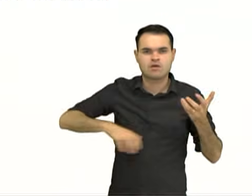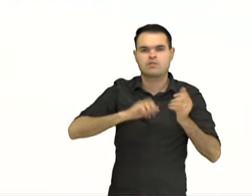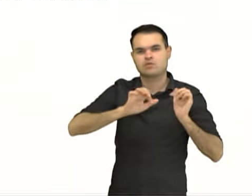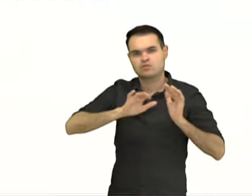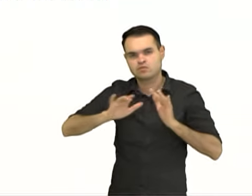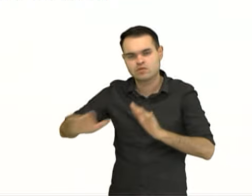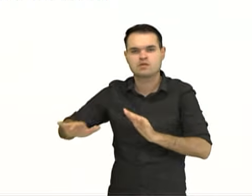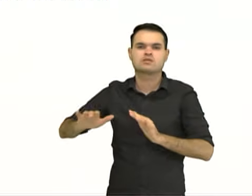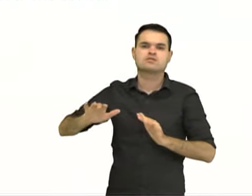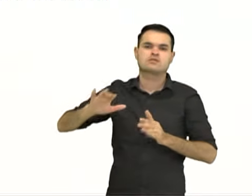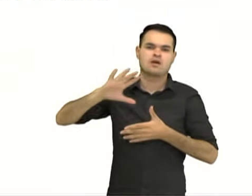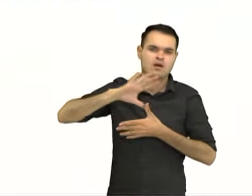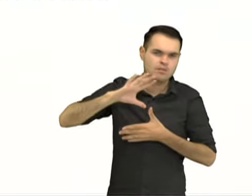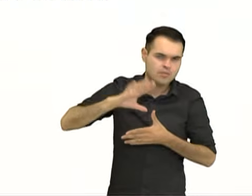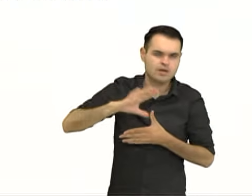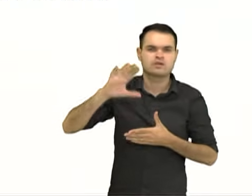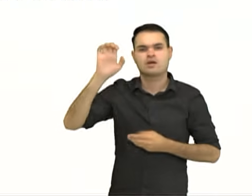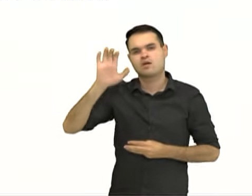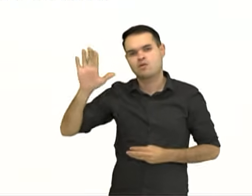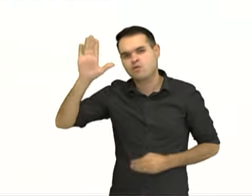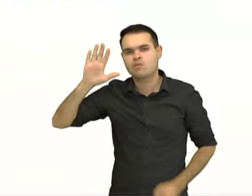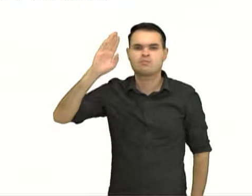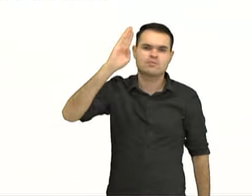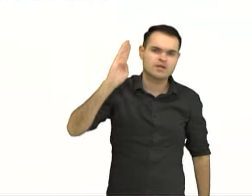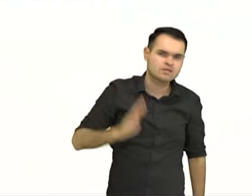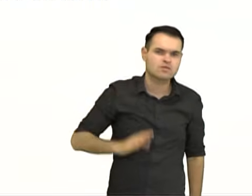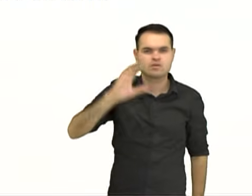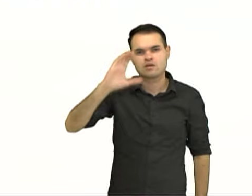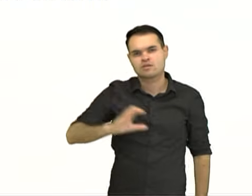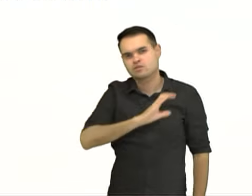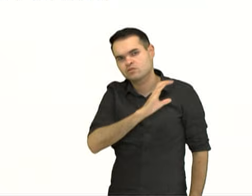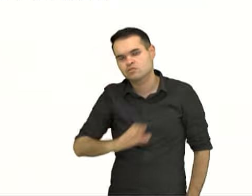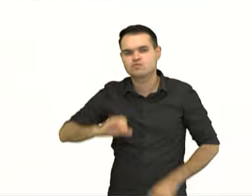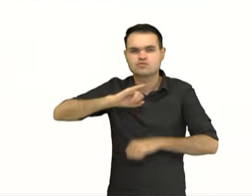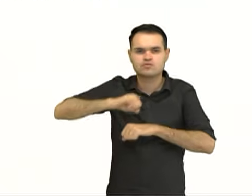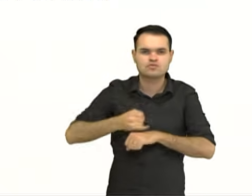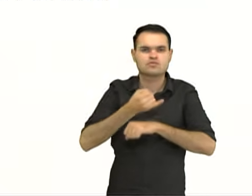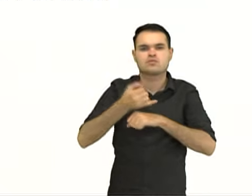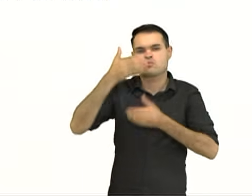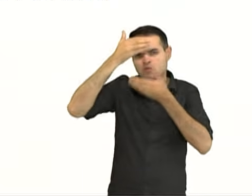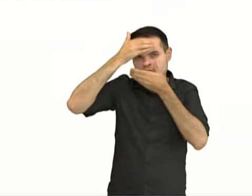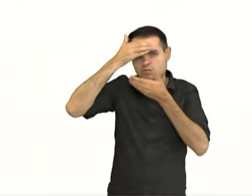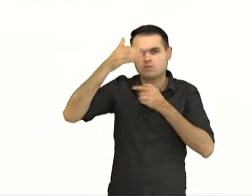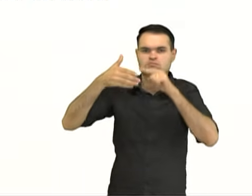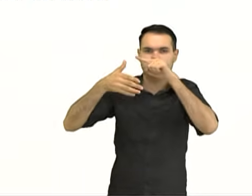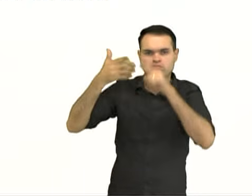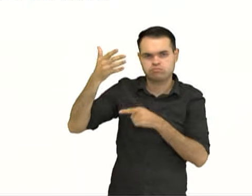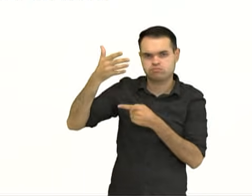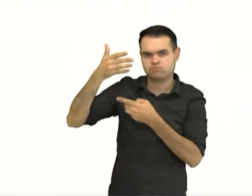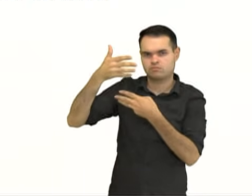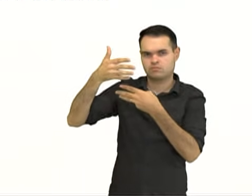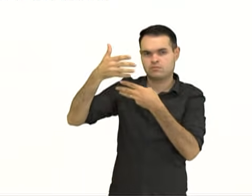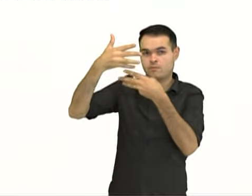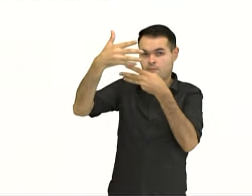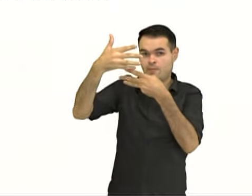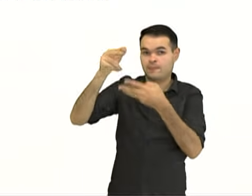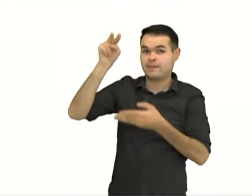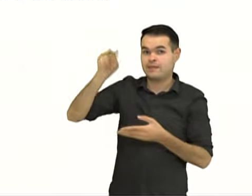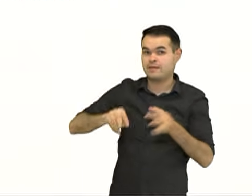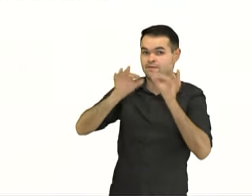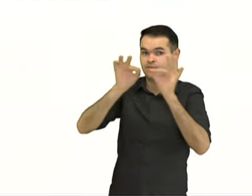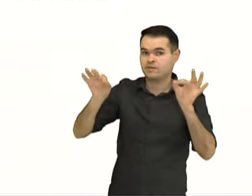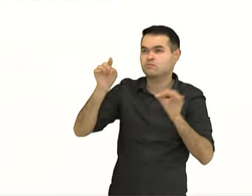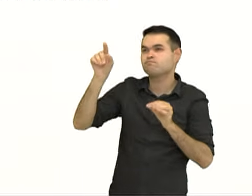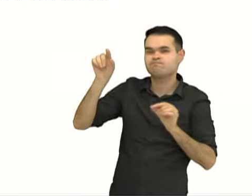América, Europa, Brasil, católicos, Jerusalém e muçulmanos. Então nós vamos ler a frase e você vai